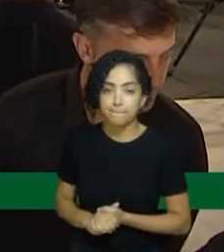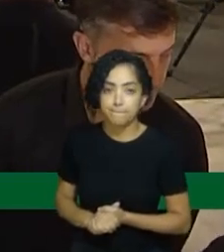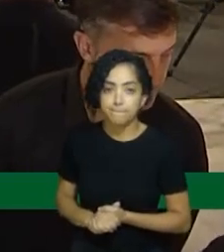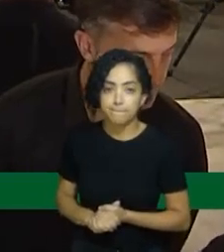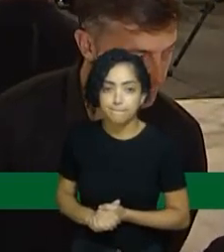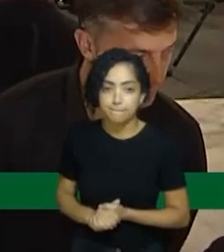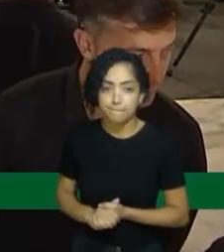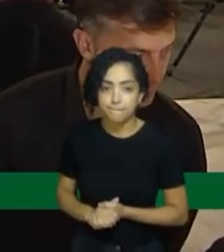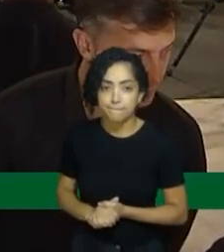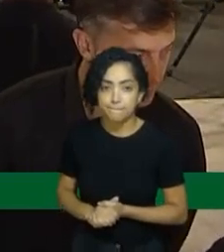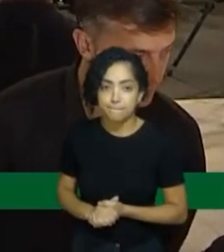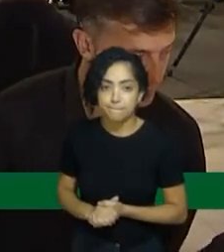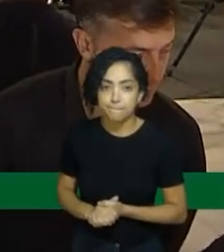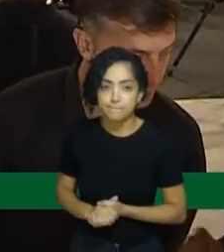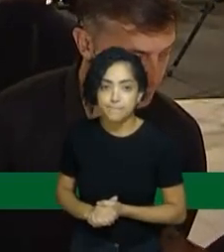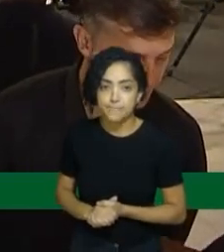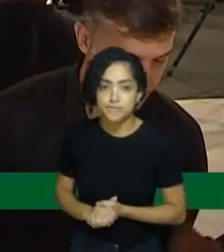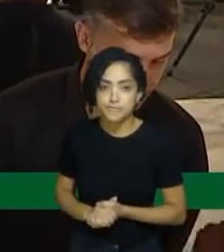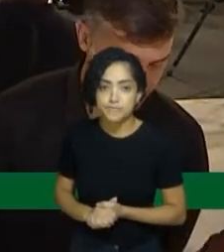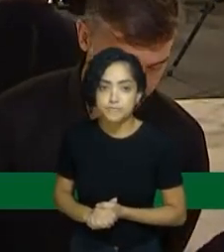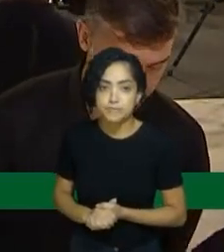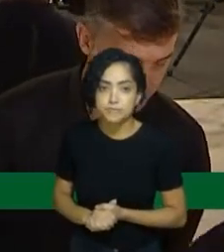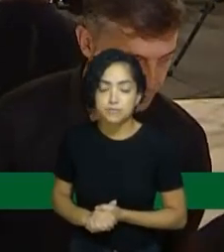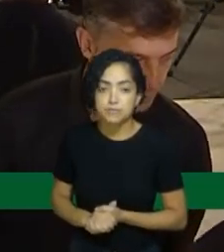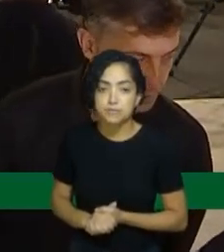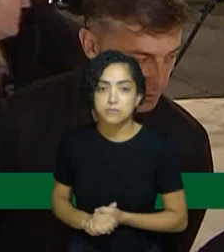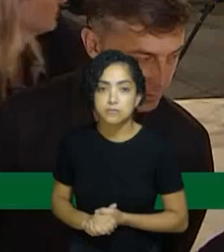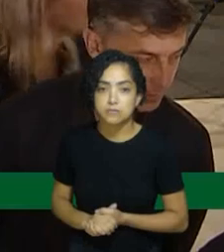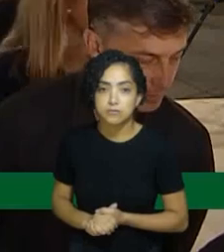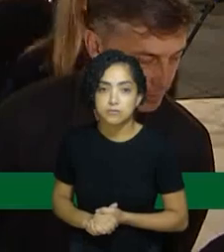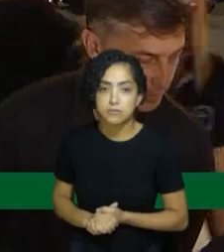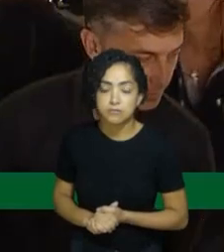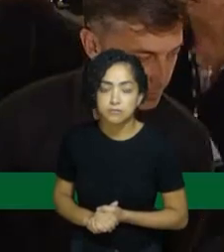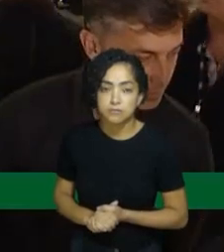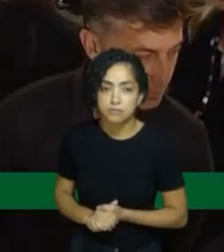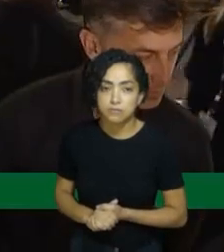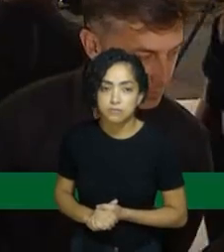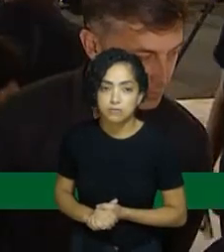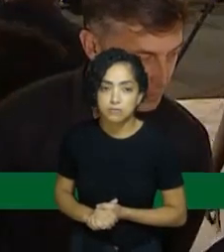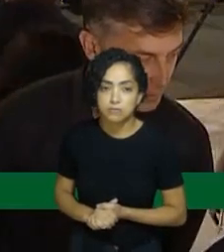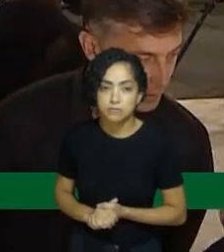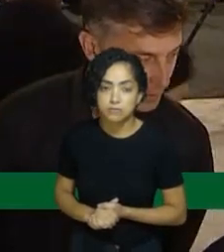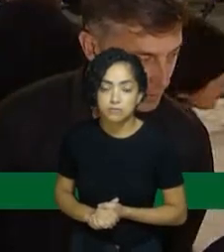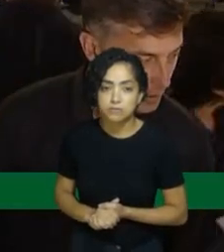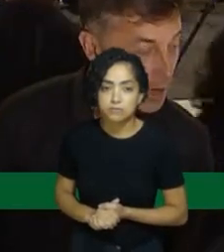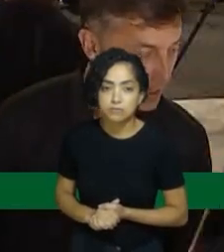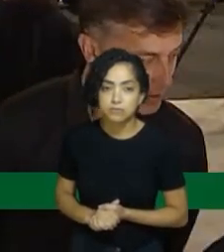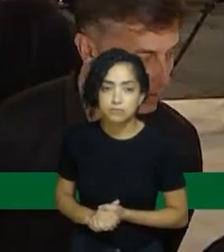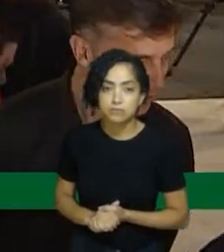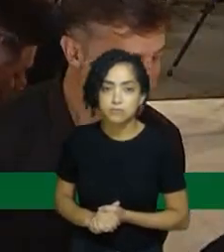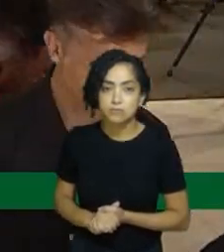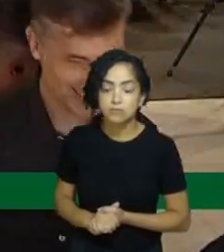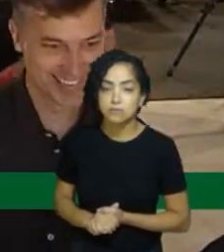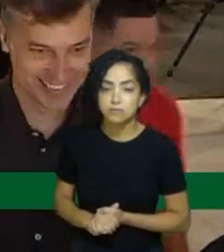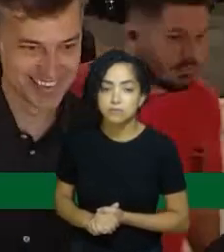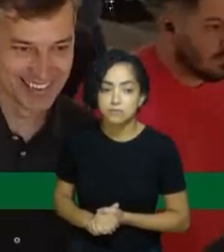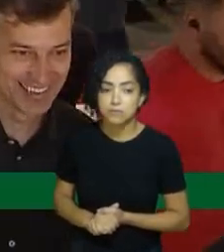Martins o Camilo esteve conosco Ele está ele está daqui a pouquinho ele